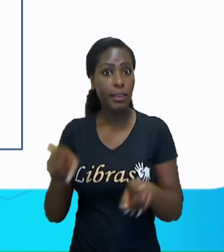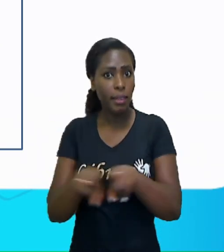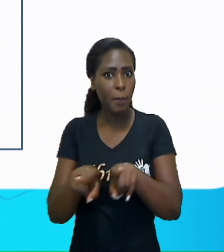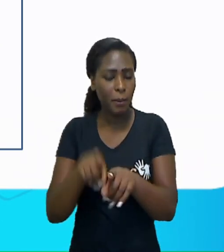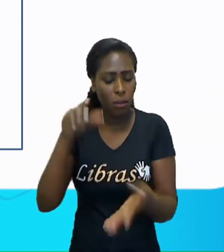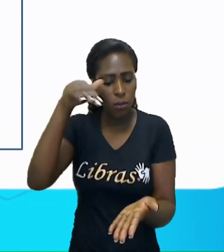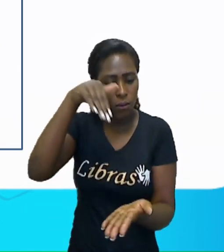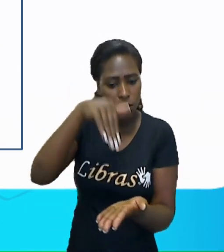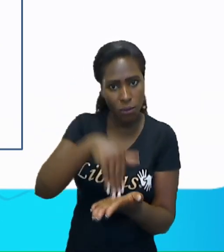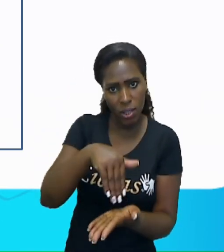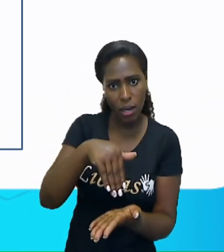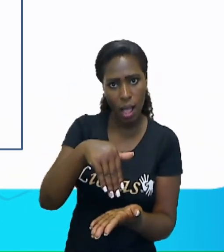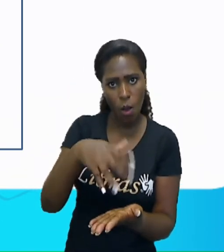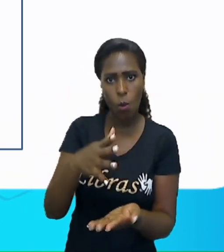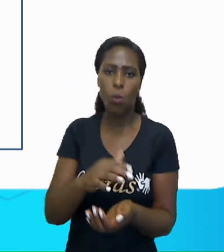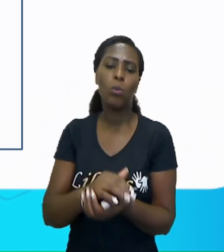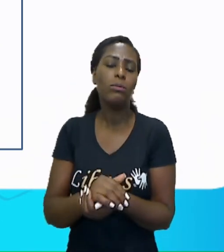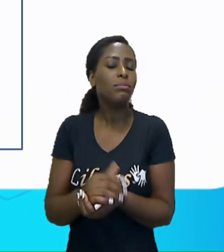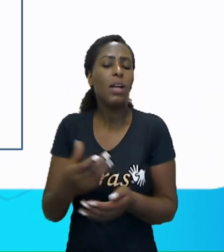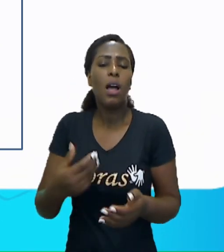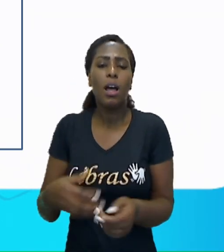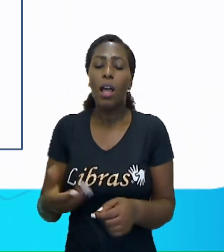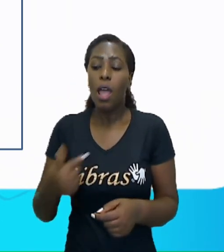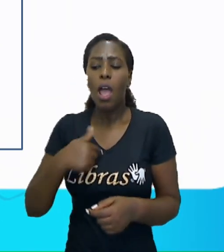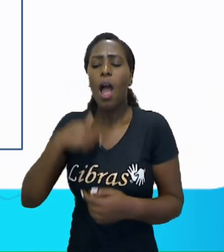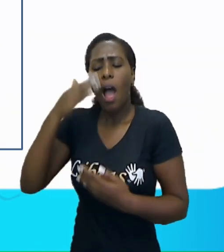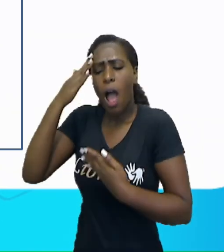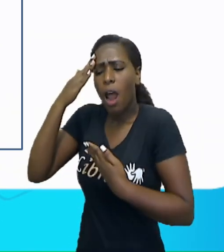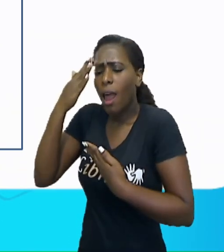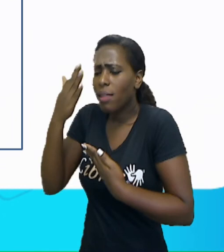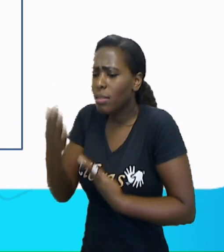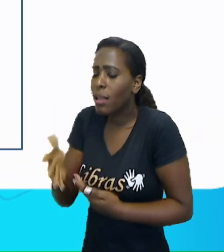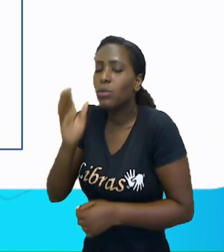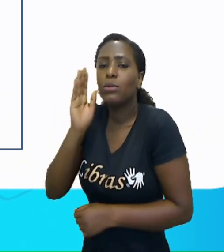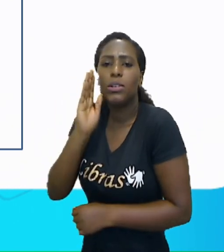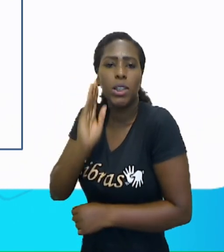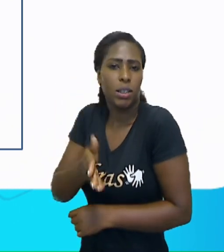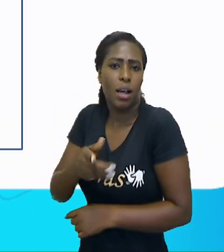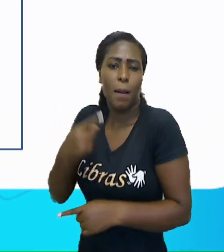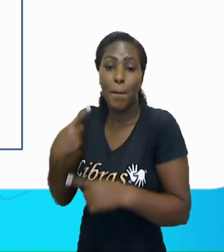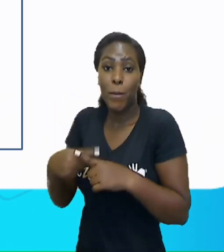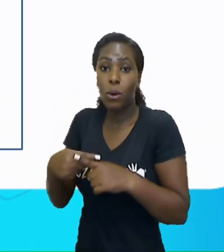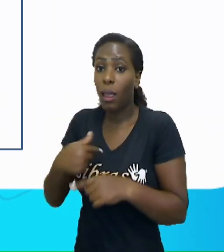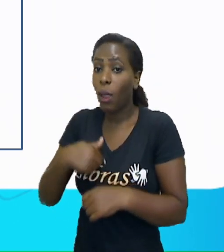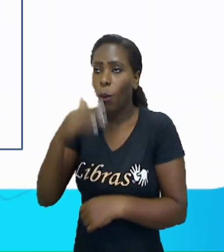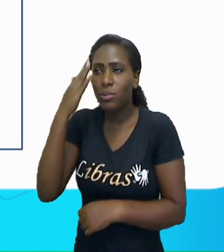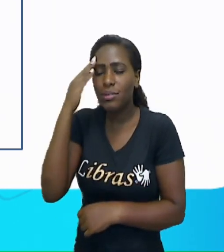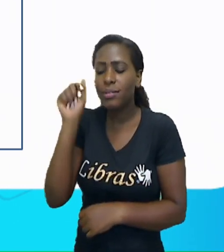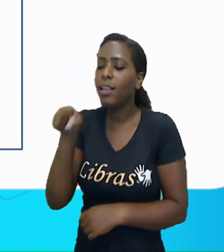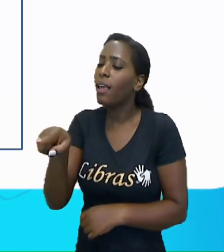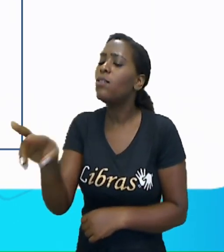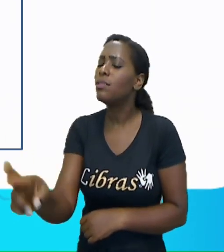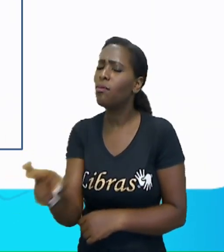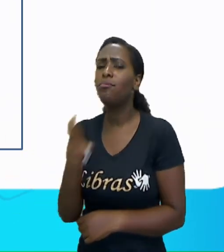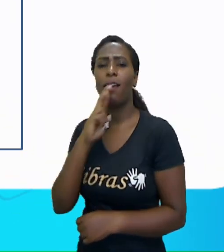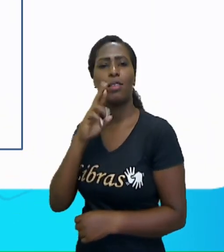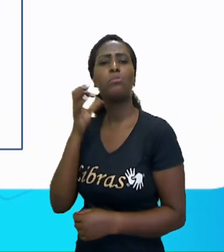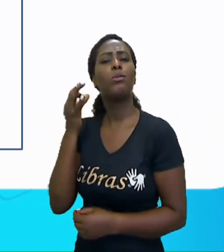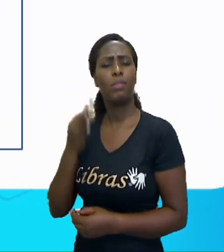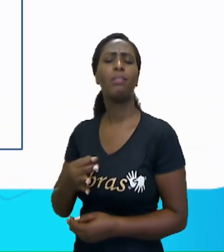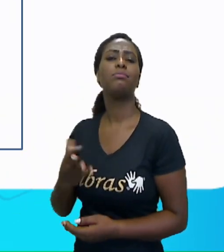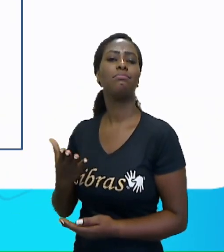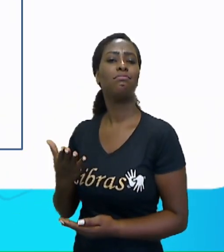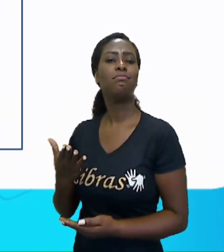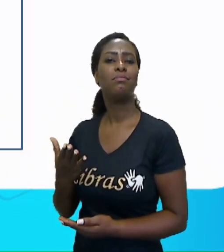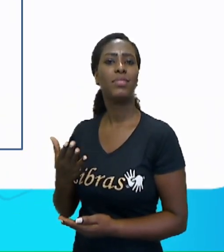já. Antecipo-lhe meus agradecimentos, certo de que serei prontamente atendido, dada